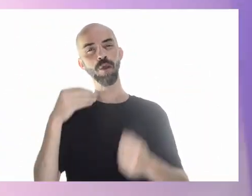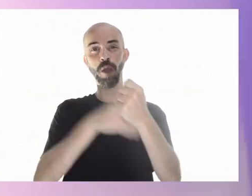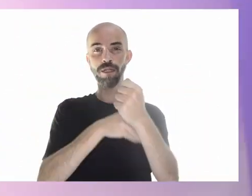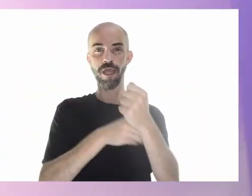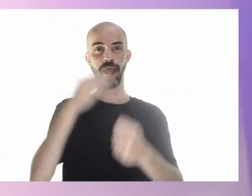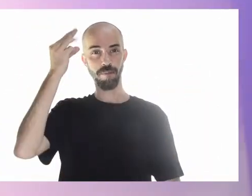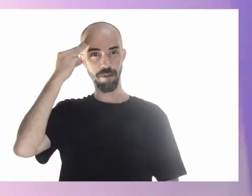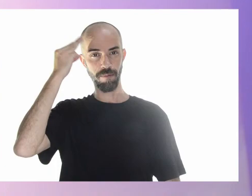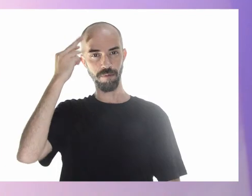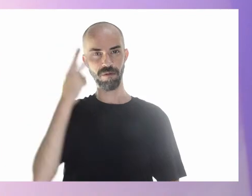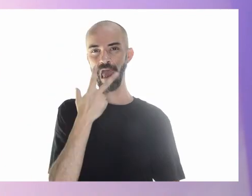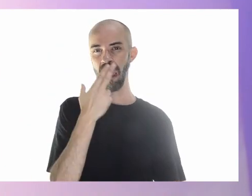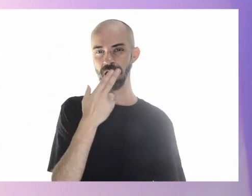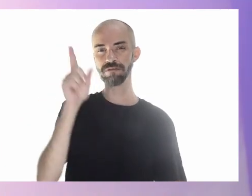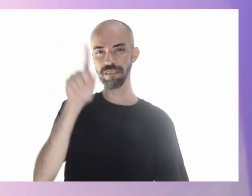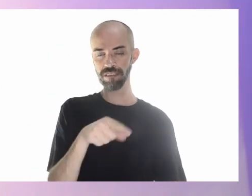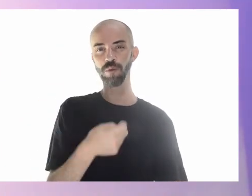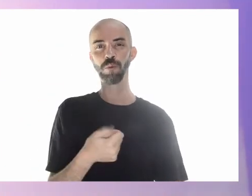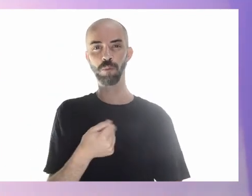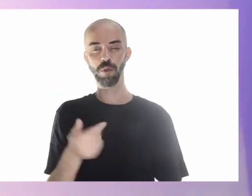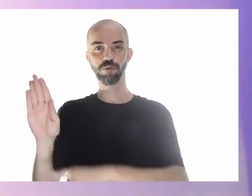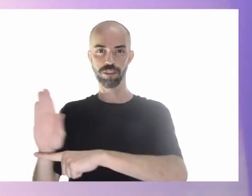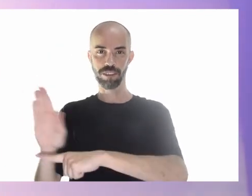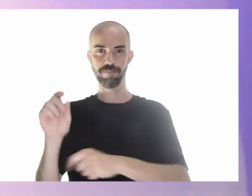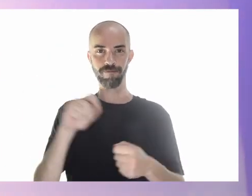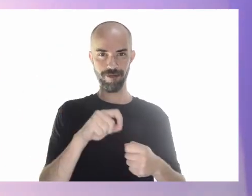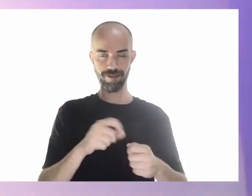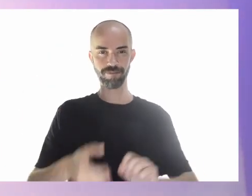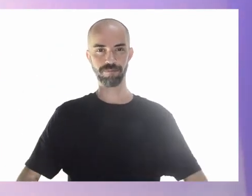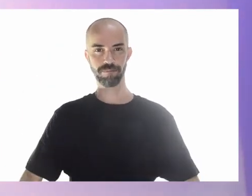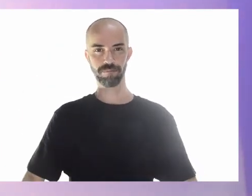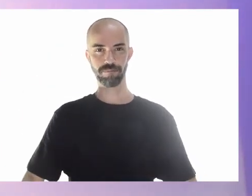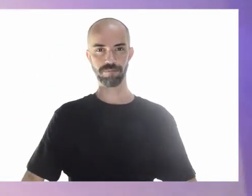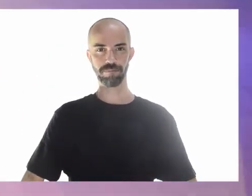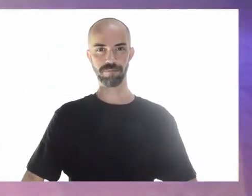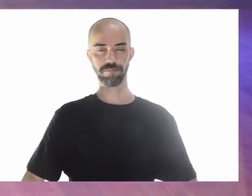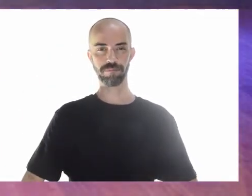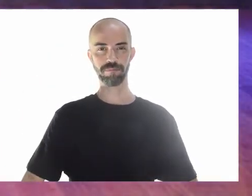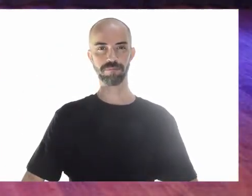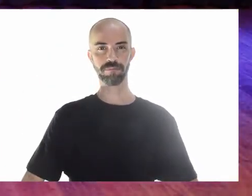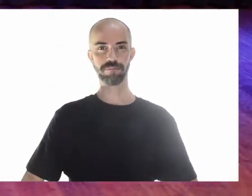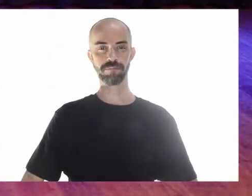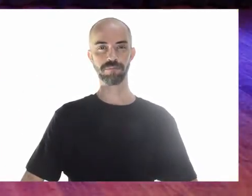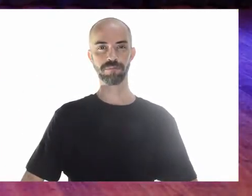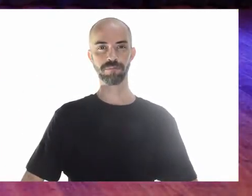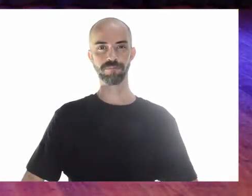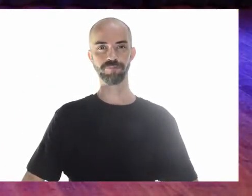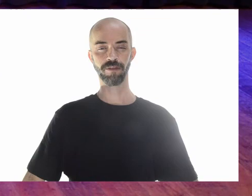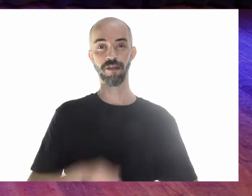meio que guardar a memória. Acho que é isso um pouco do que o cinema faz.